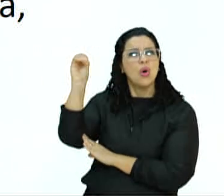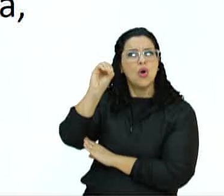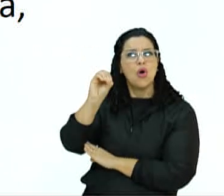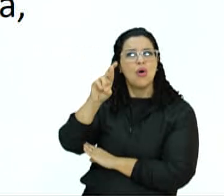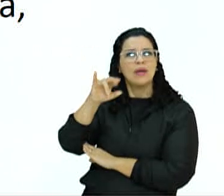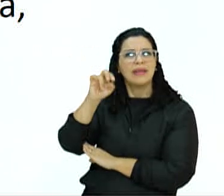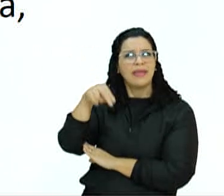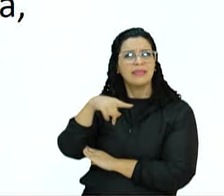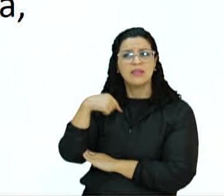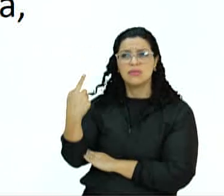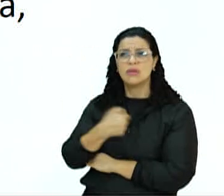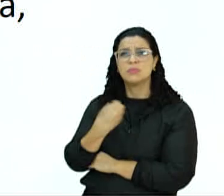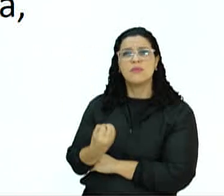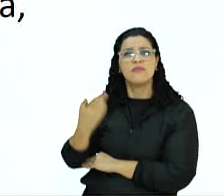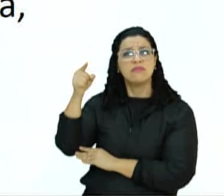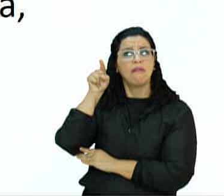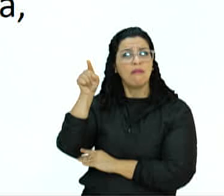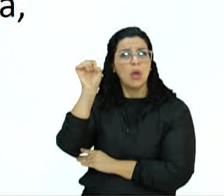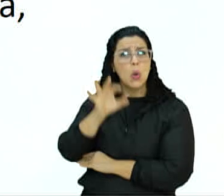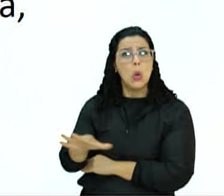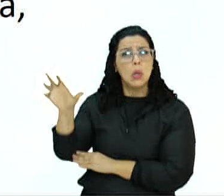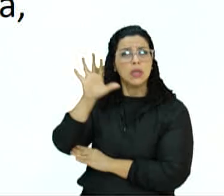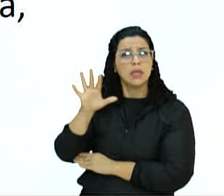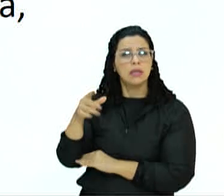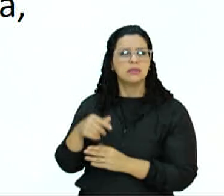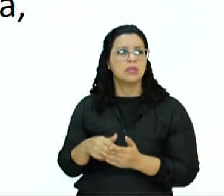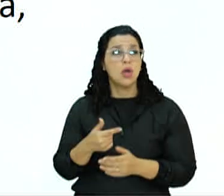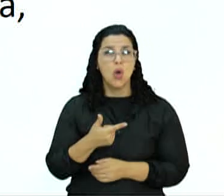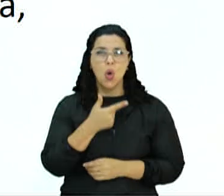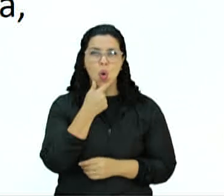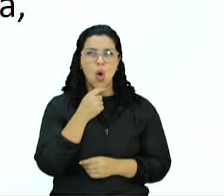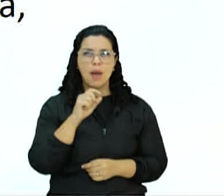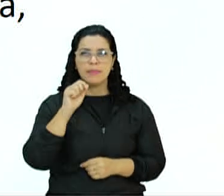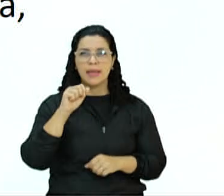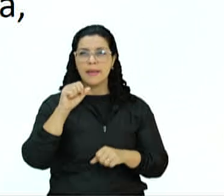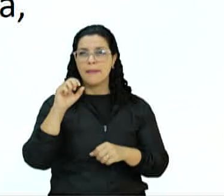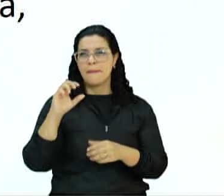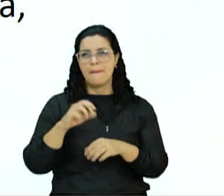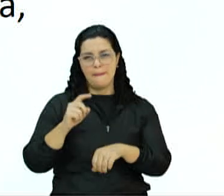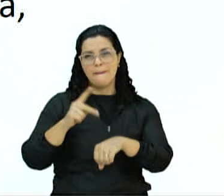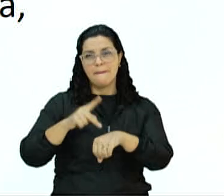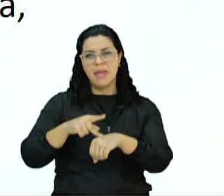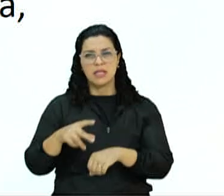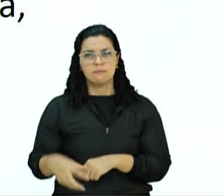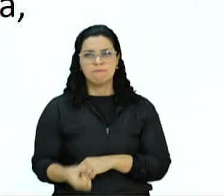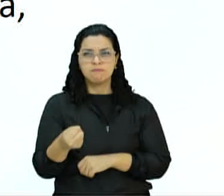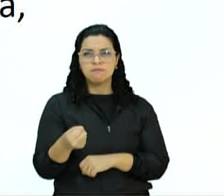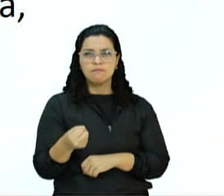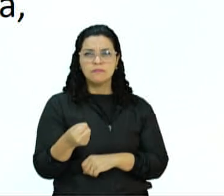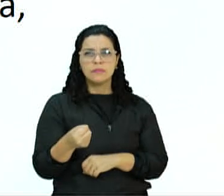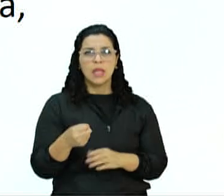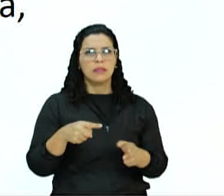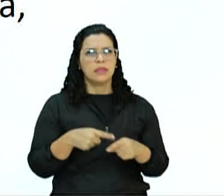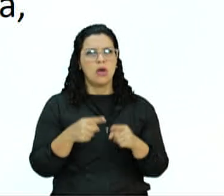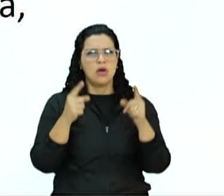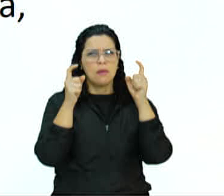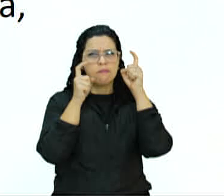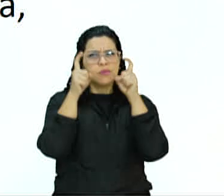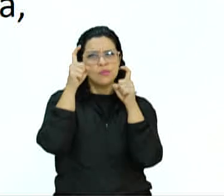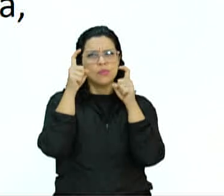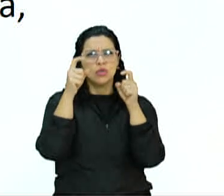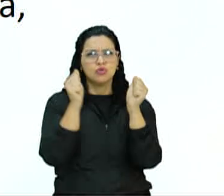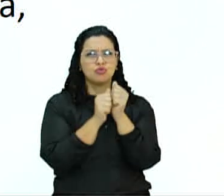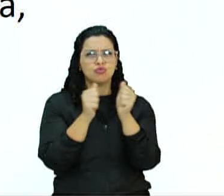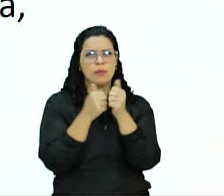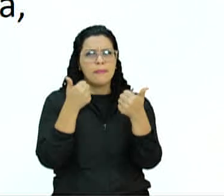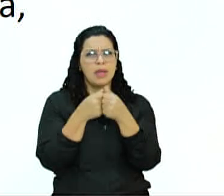Vamos até o Oriente, meu caro. Ele apanhou um pedregulho e fechou-o na mão. A pequenina rede de rugas voltou a se estender em